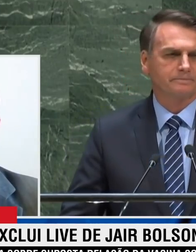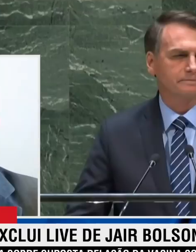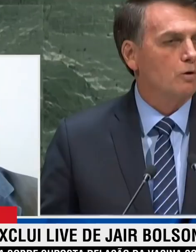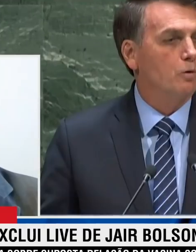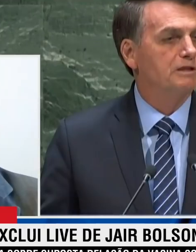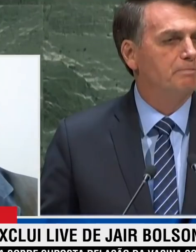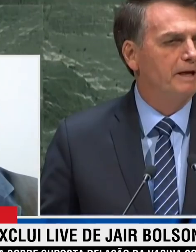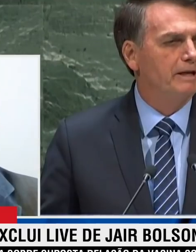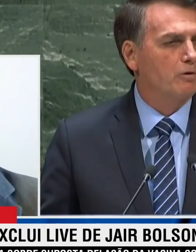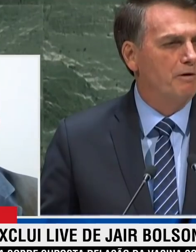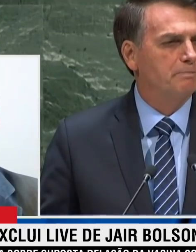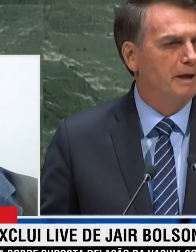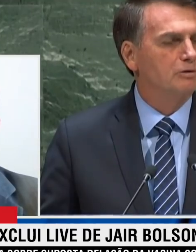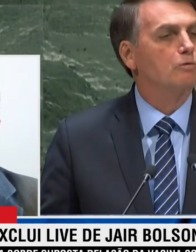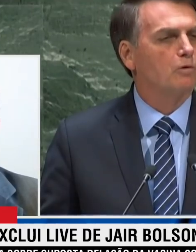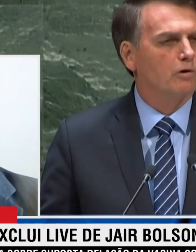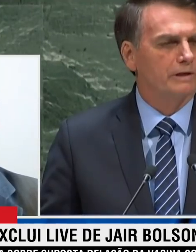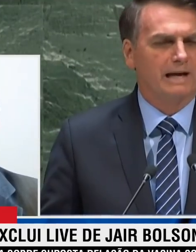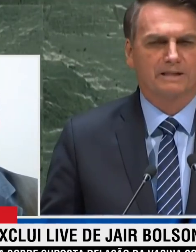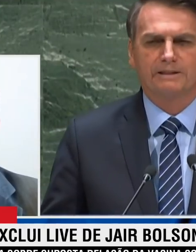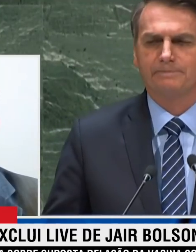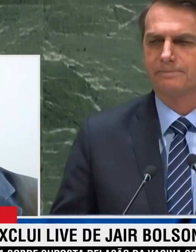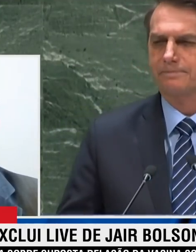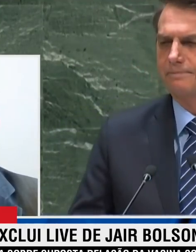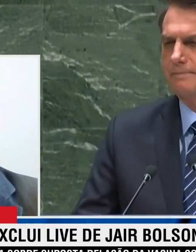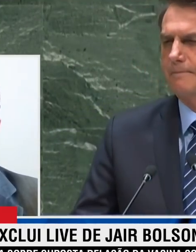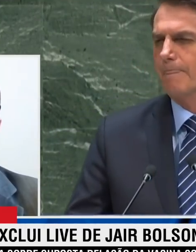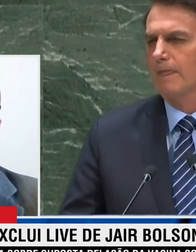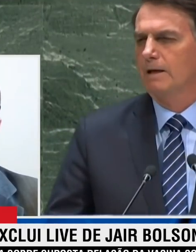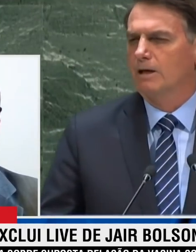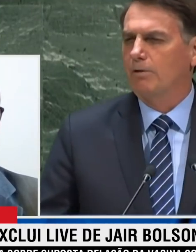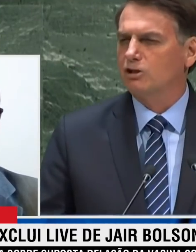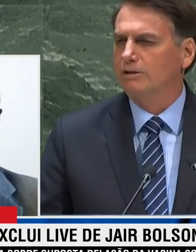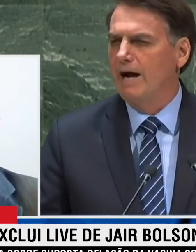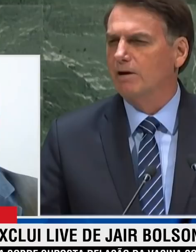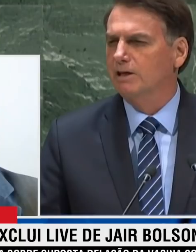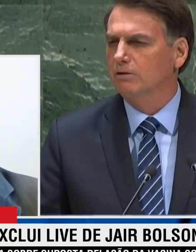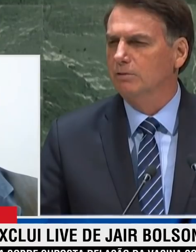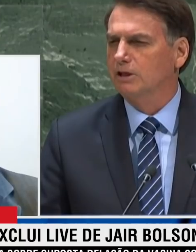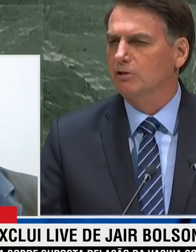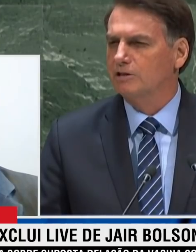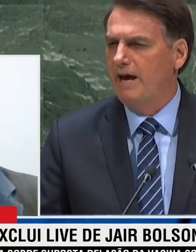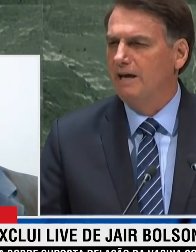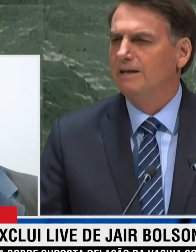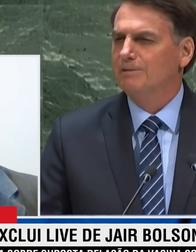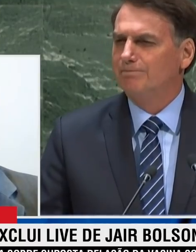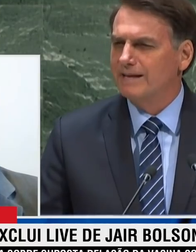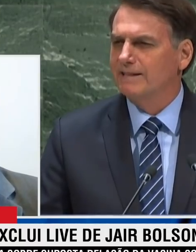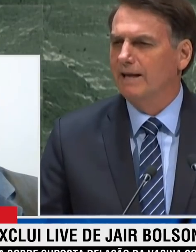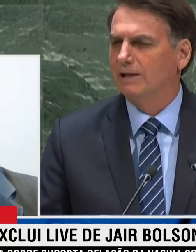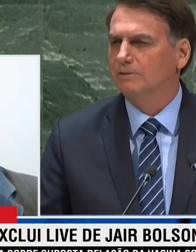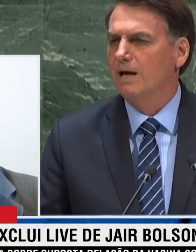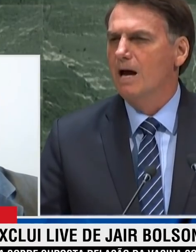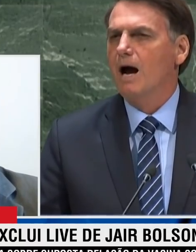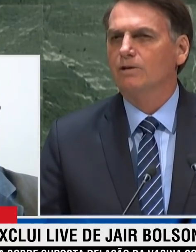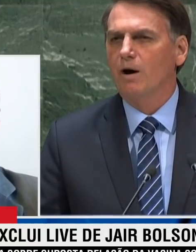já está na hora de a gente avaliar se esse é o caminho que a gente quer a como como sociedade e olhar sempre